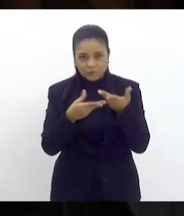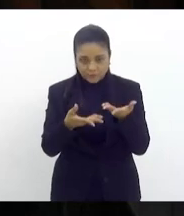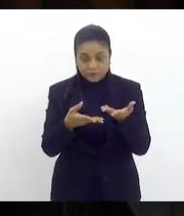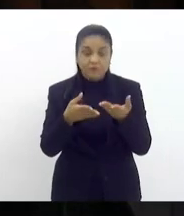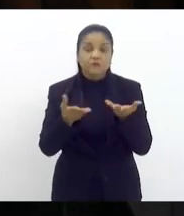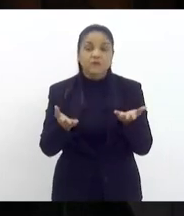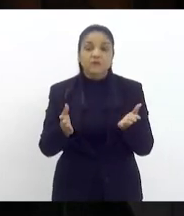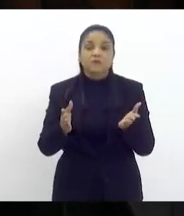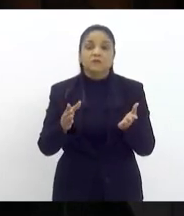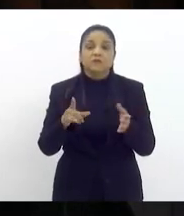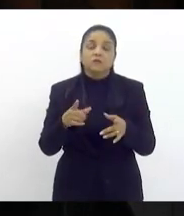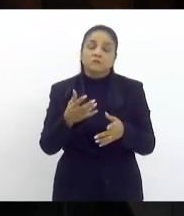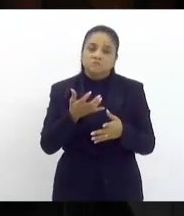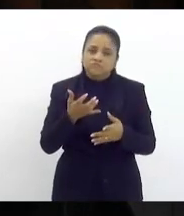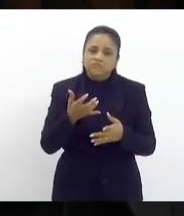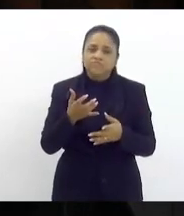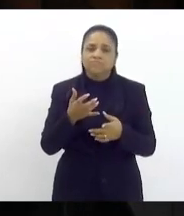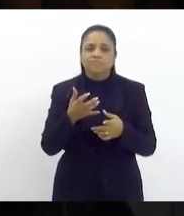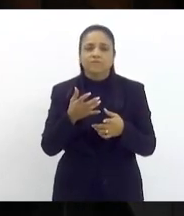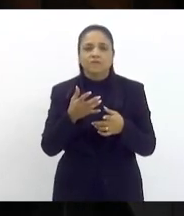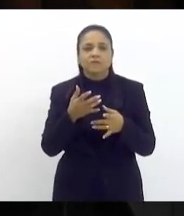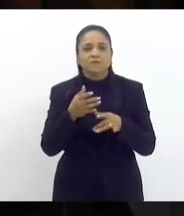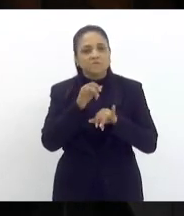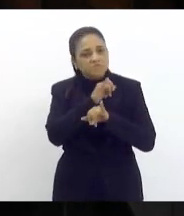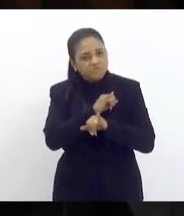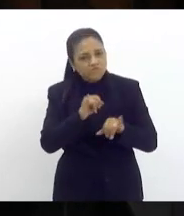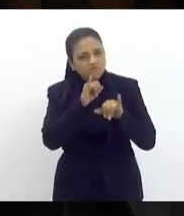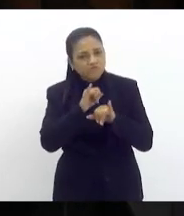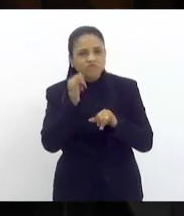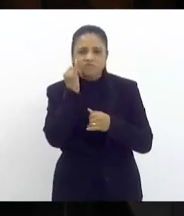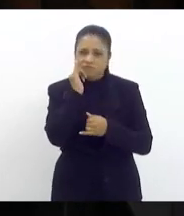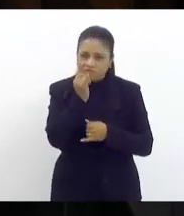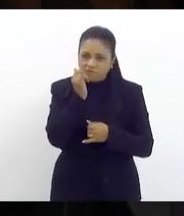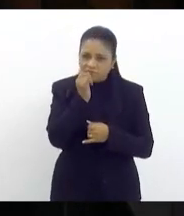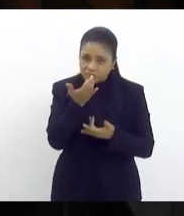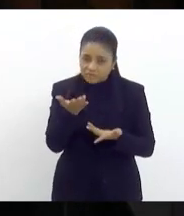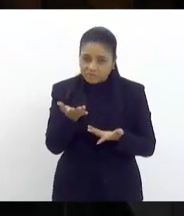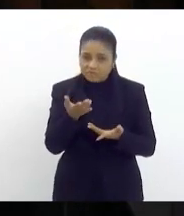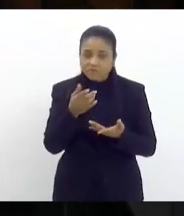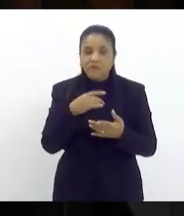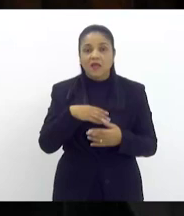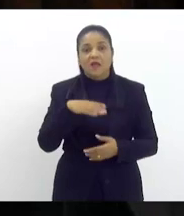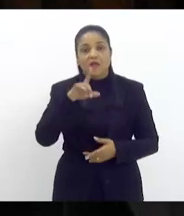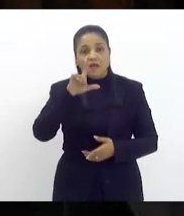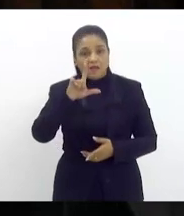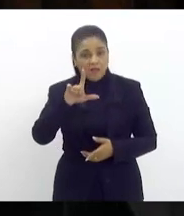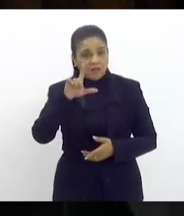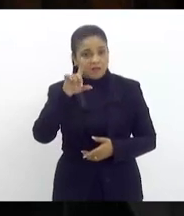fazer ainda outros comentários. A LDO,